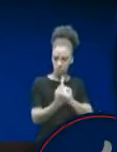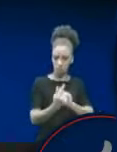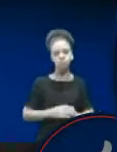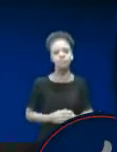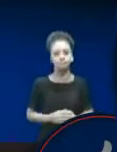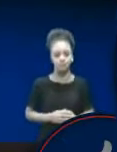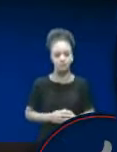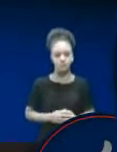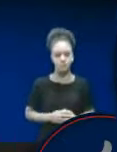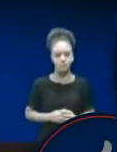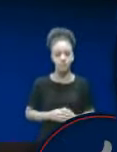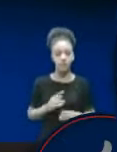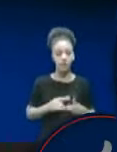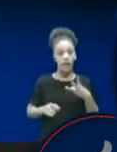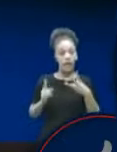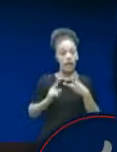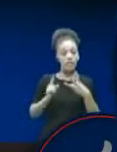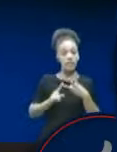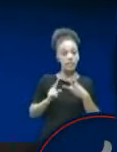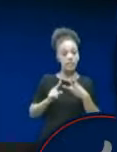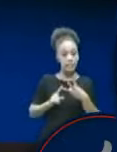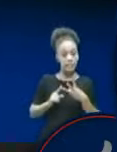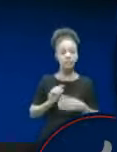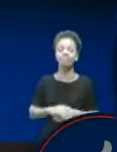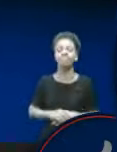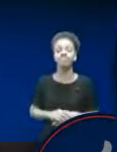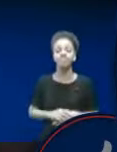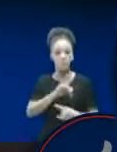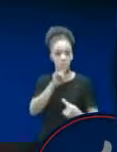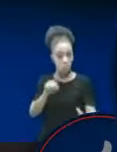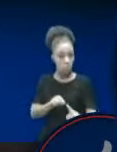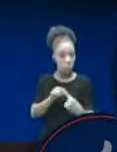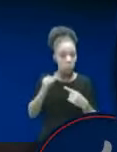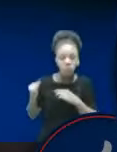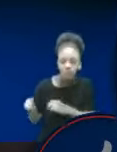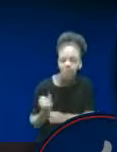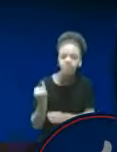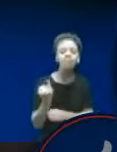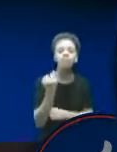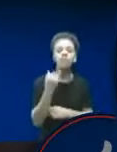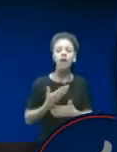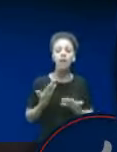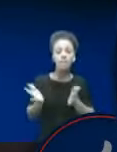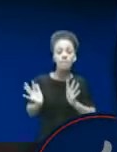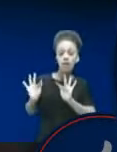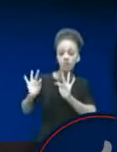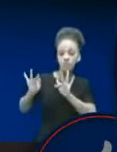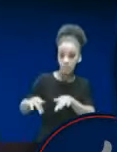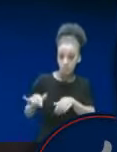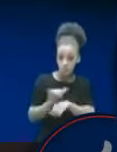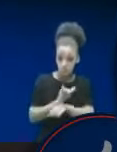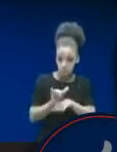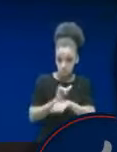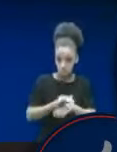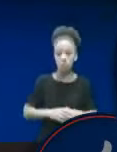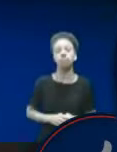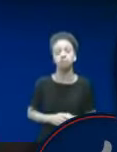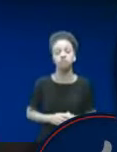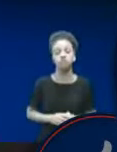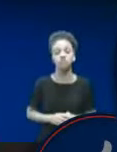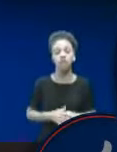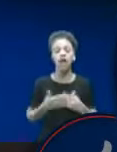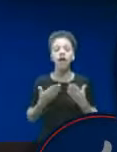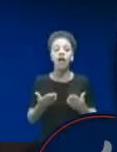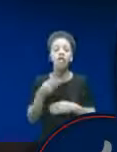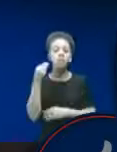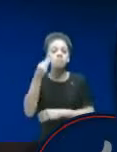Bom, a terceira frente, gente, extremamente essencial para fechar essa estratégia customer-centric é